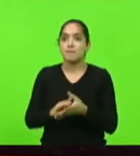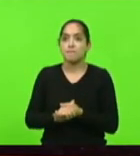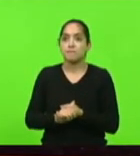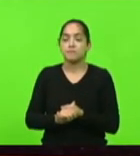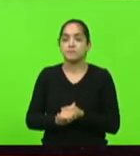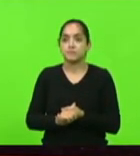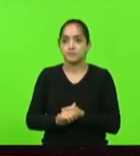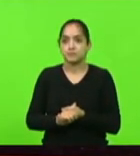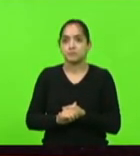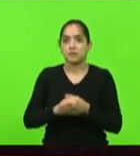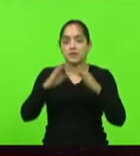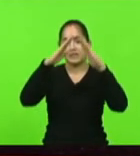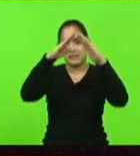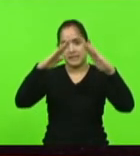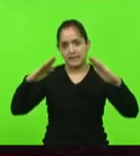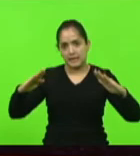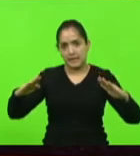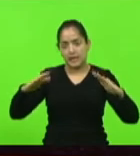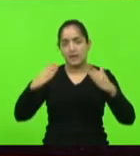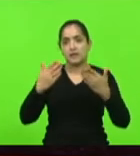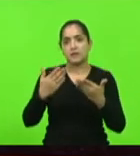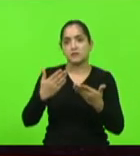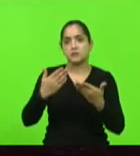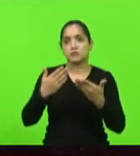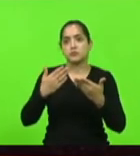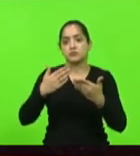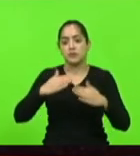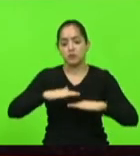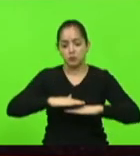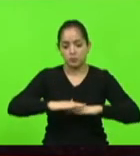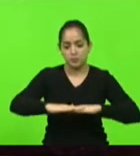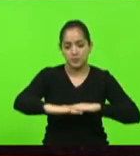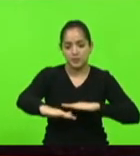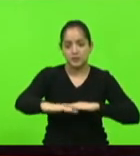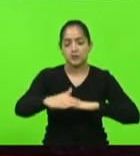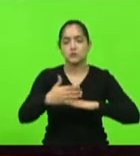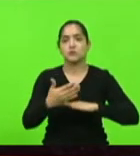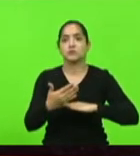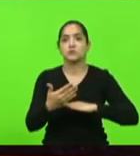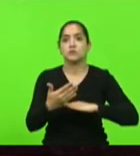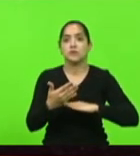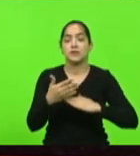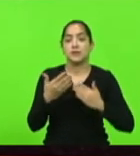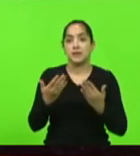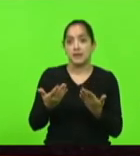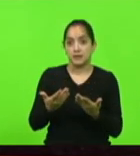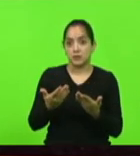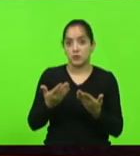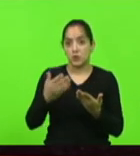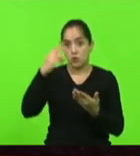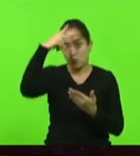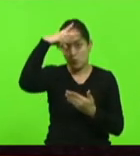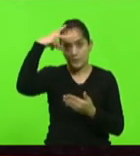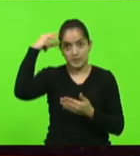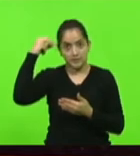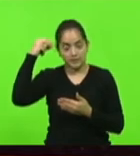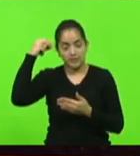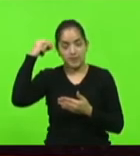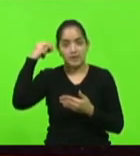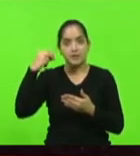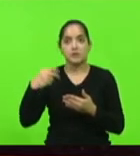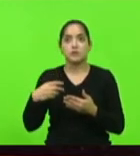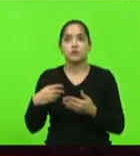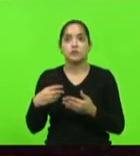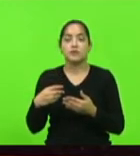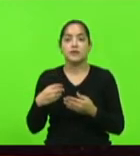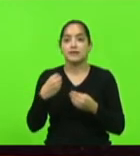do telhado, da cobertura, do forro, do piso. E aí o prefeito, em 24 horas, entrega a ordem